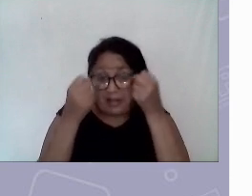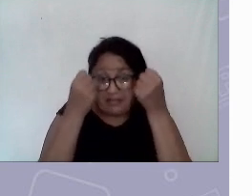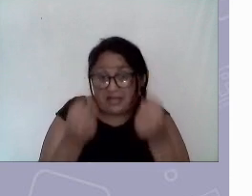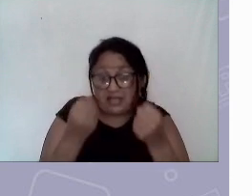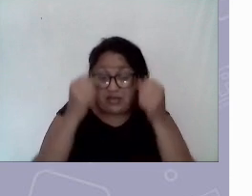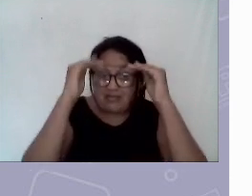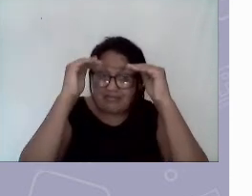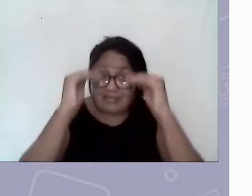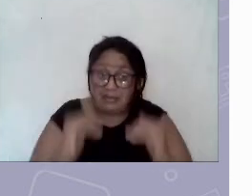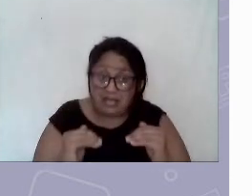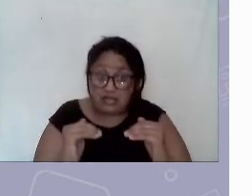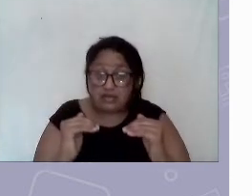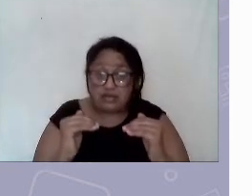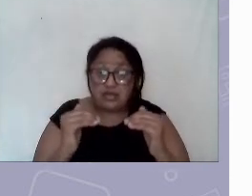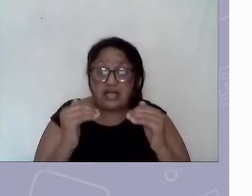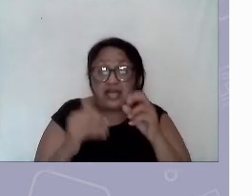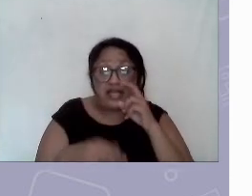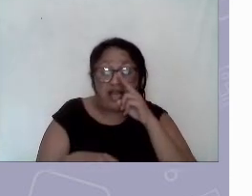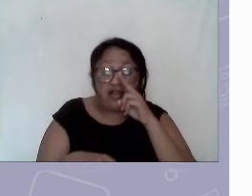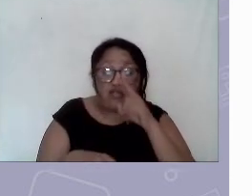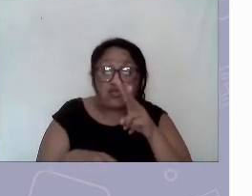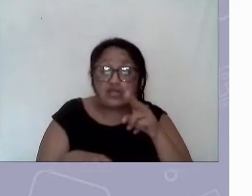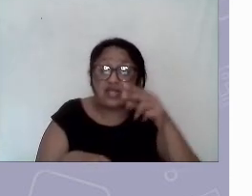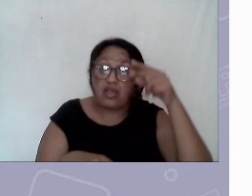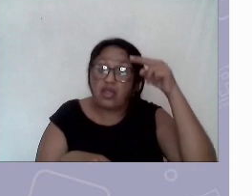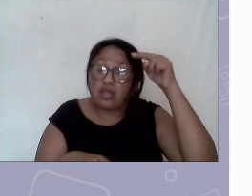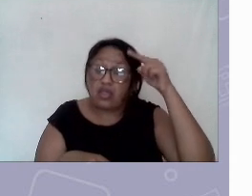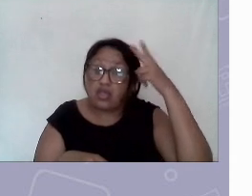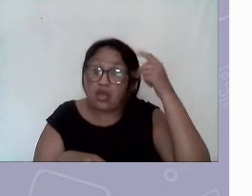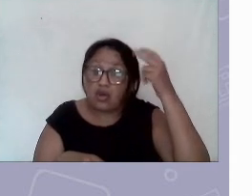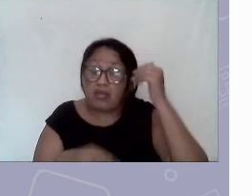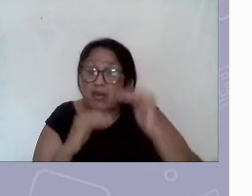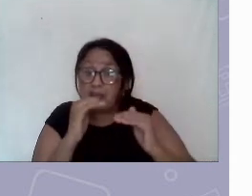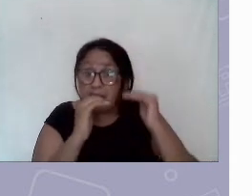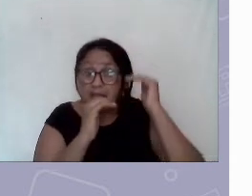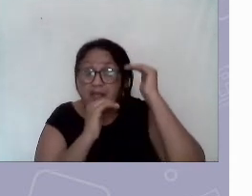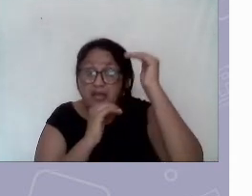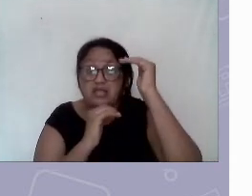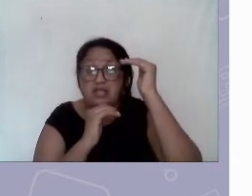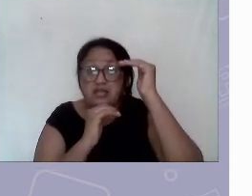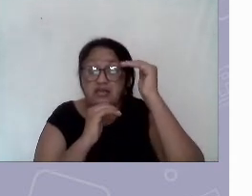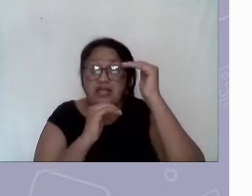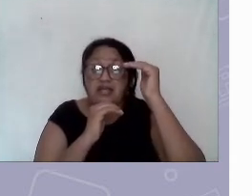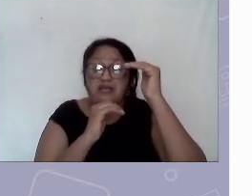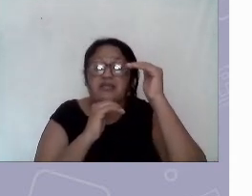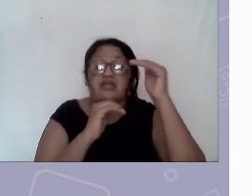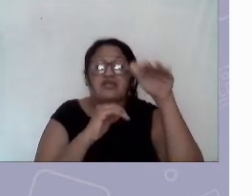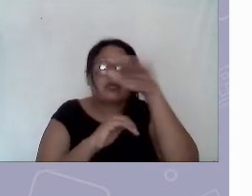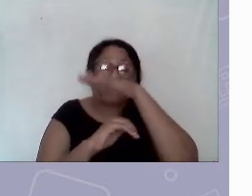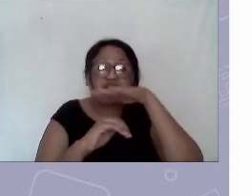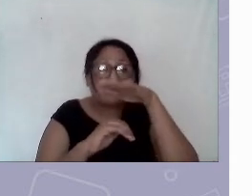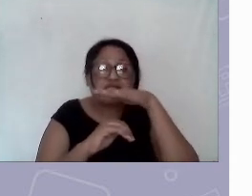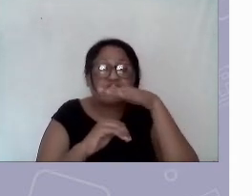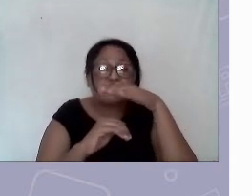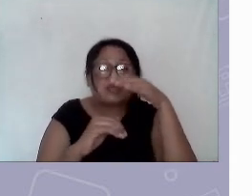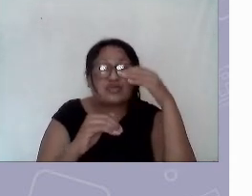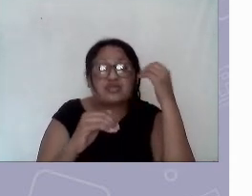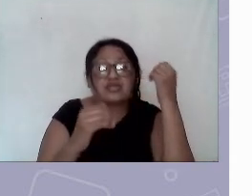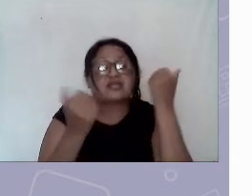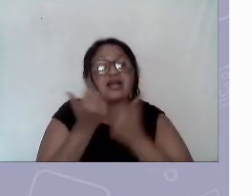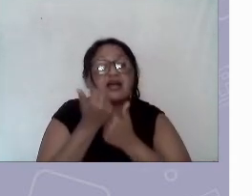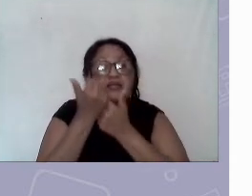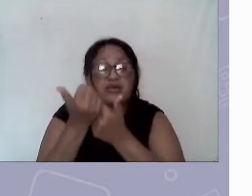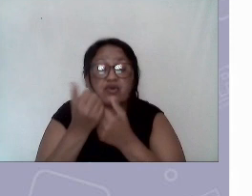e a força normal para cima perpendicular à superfície de apoio certo além disso como essa caixa está